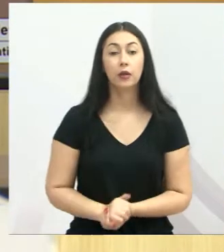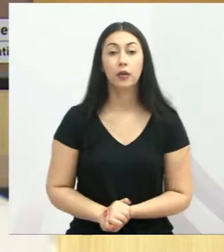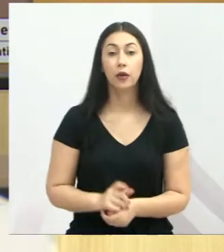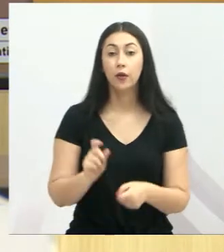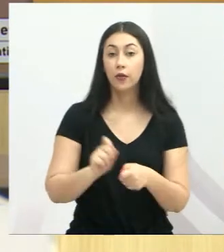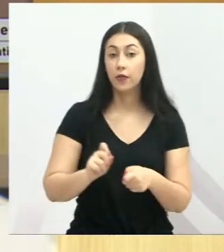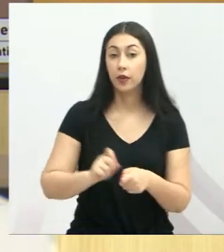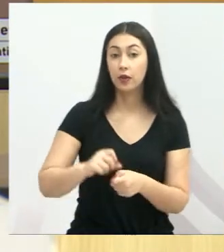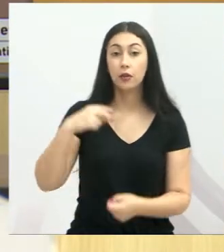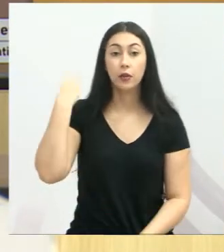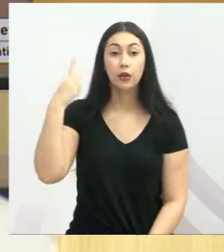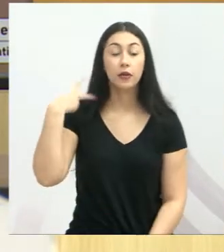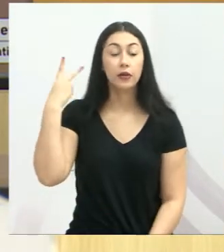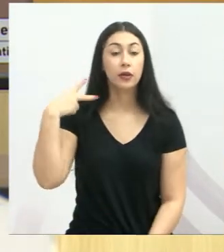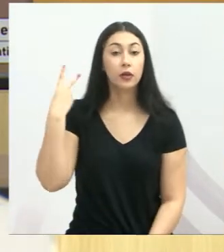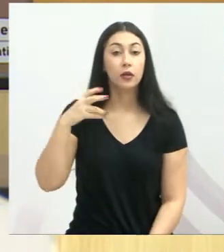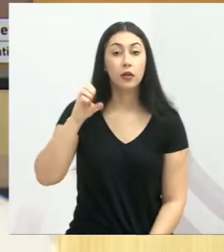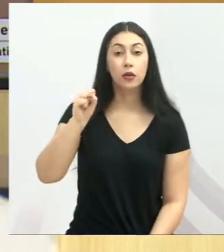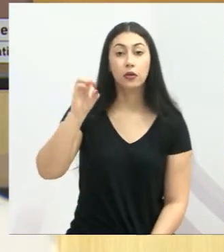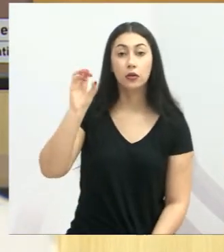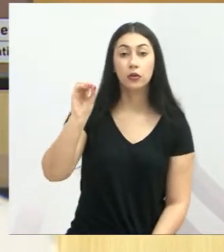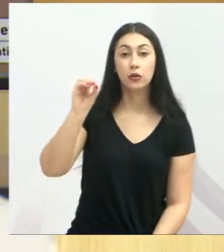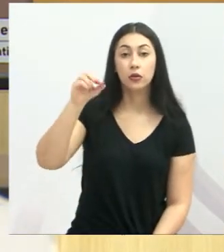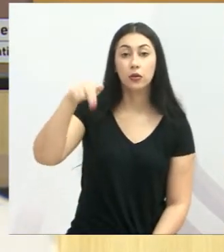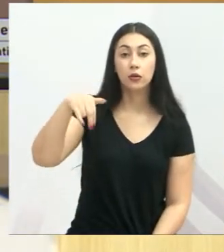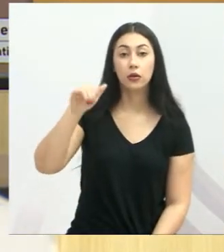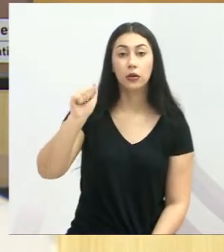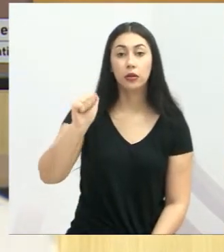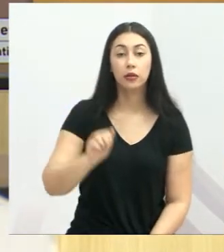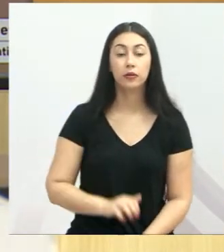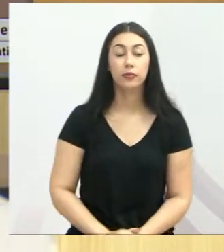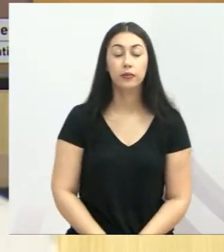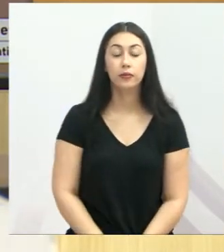vereadora Sônia Patas da Amizade.